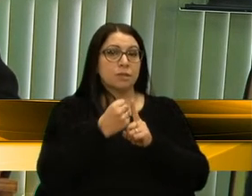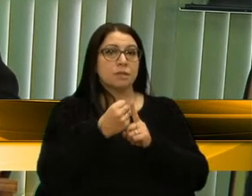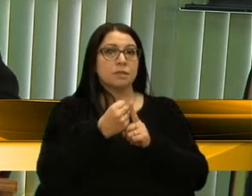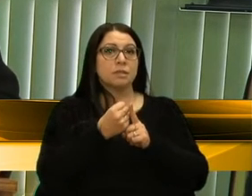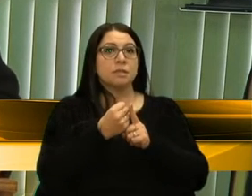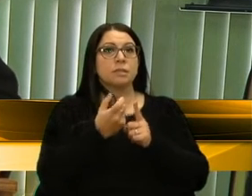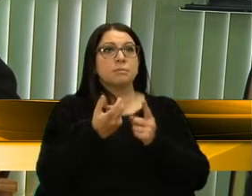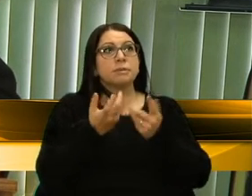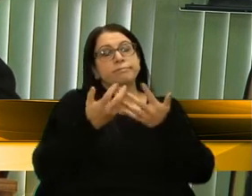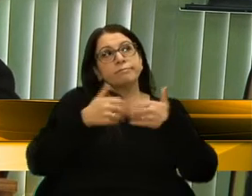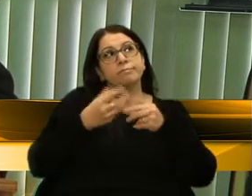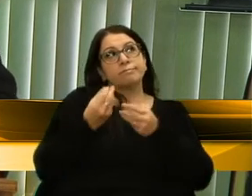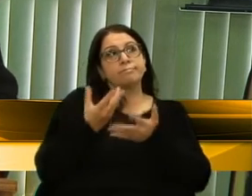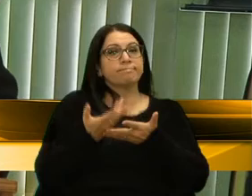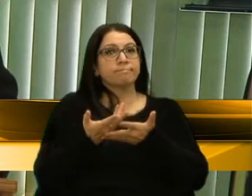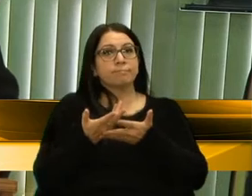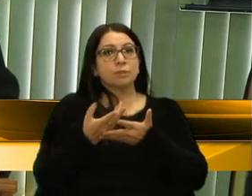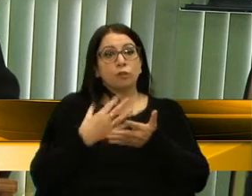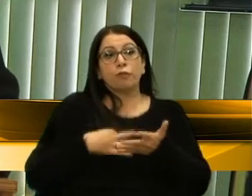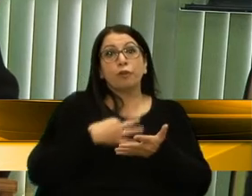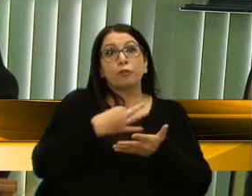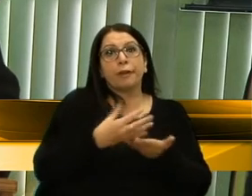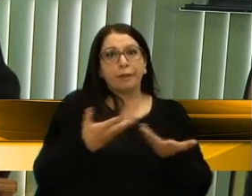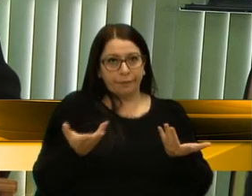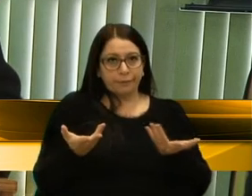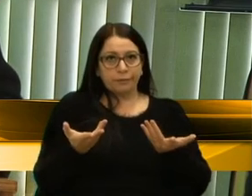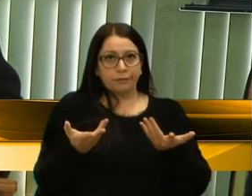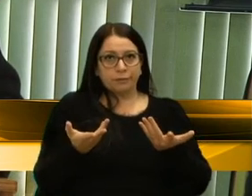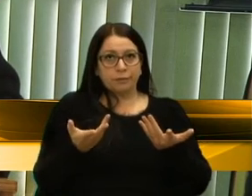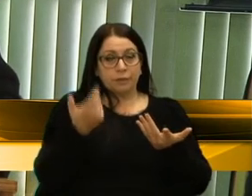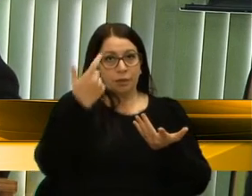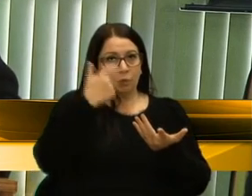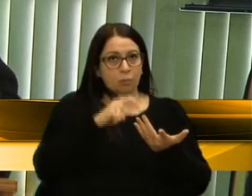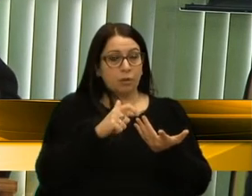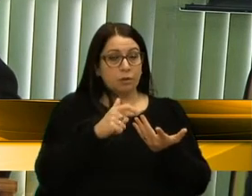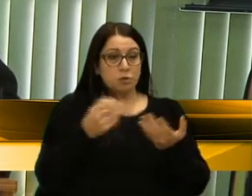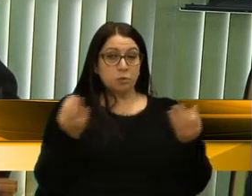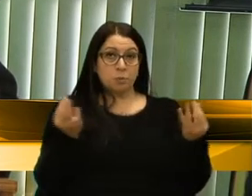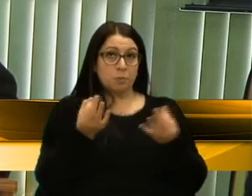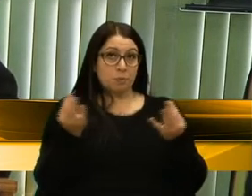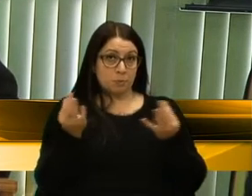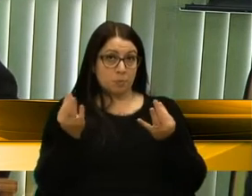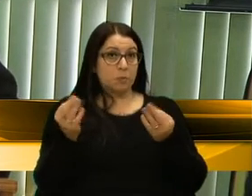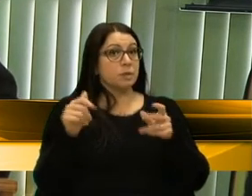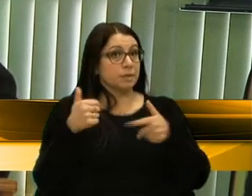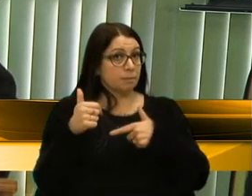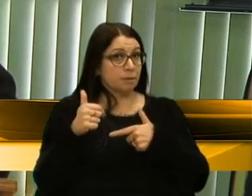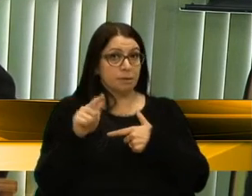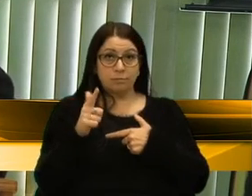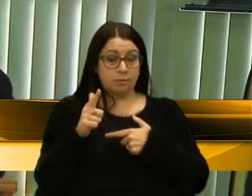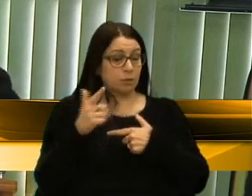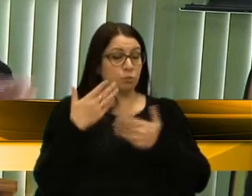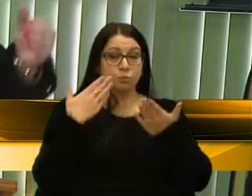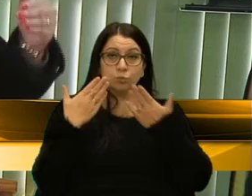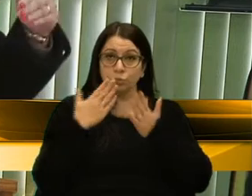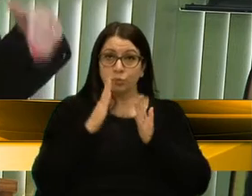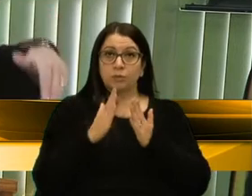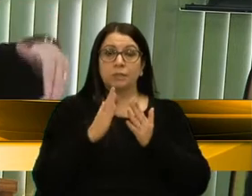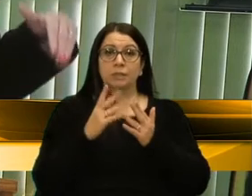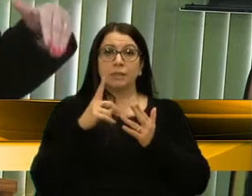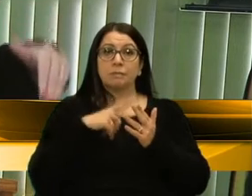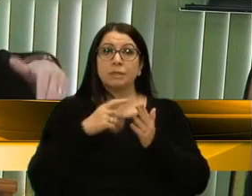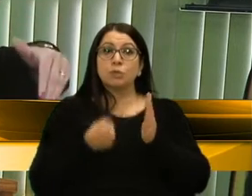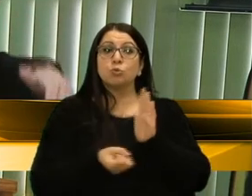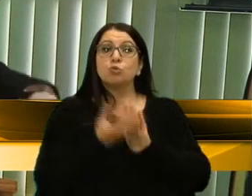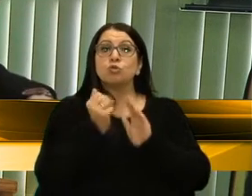na base até do voluntariado, né? Que eu acho fantástico esse trabalho, eu não tenho a menor dúvida. Mas eles